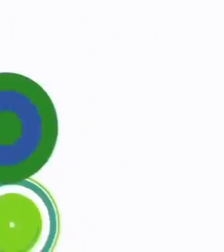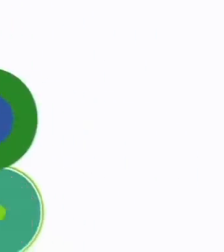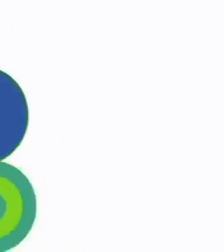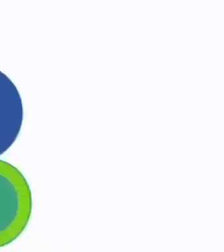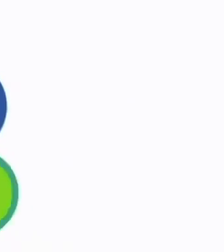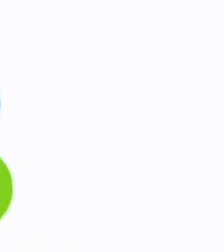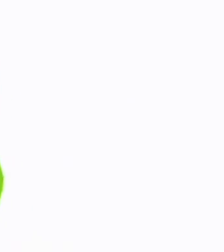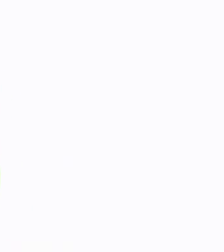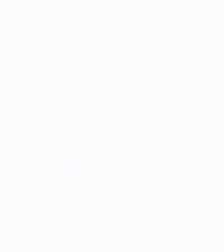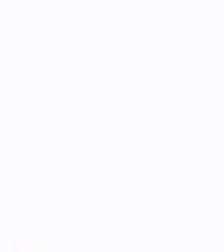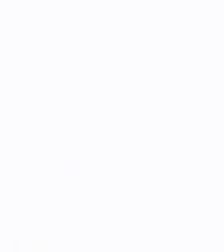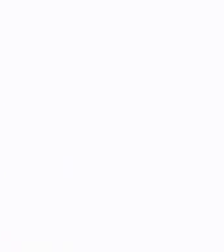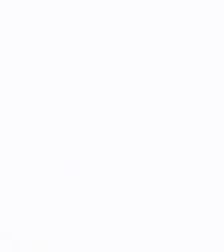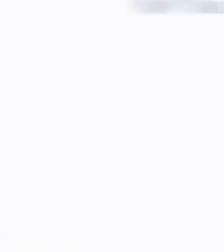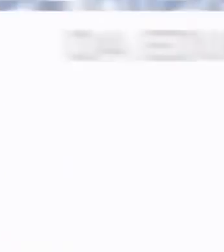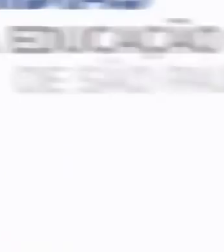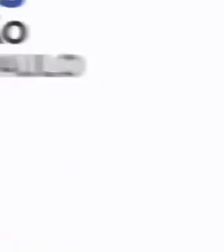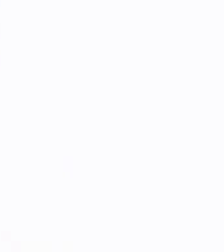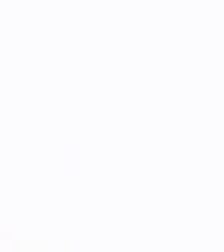de